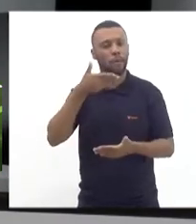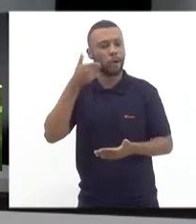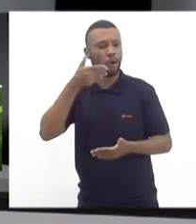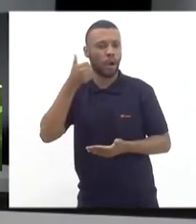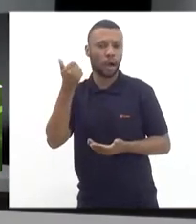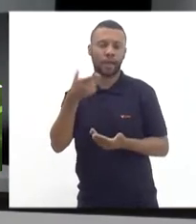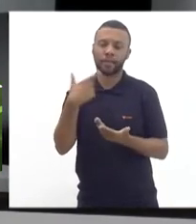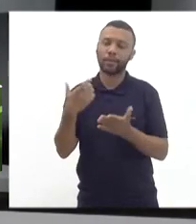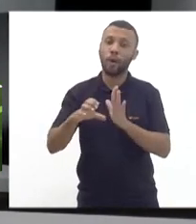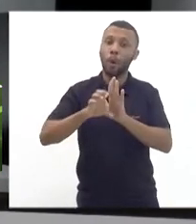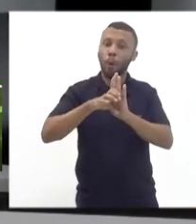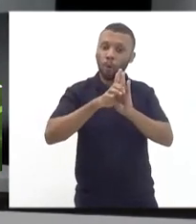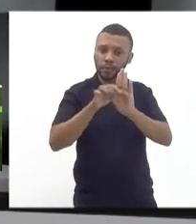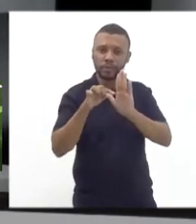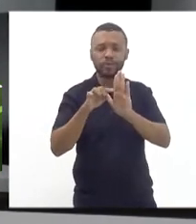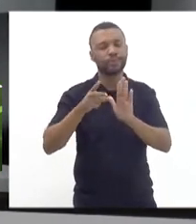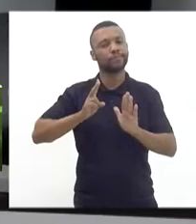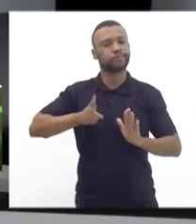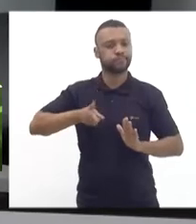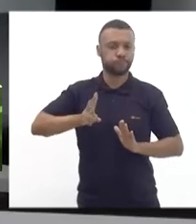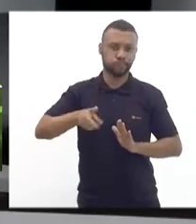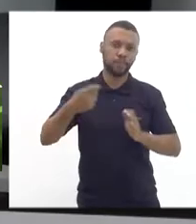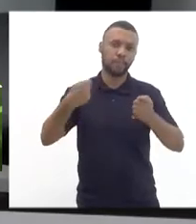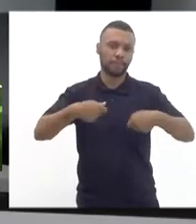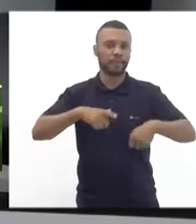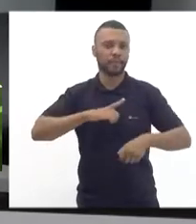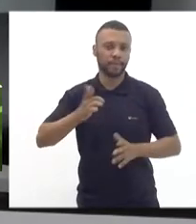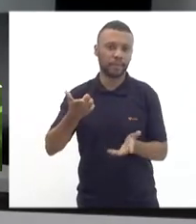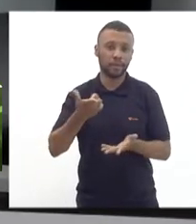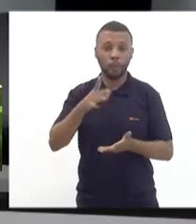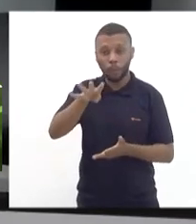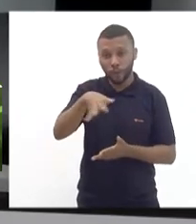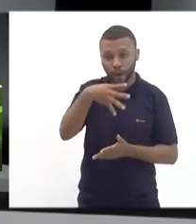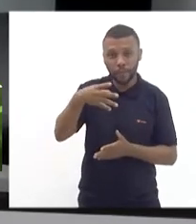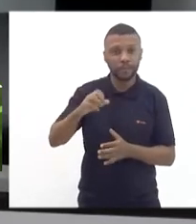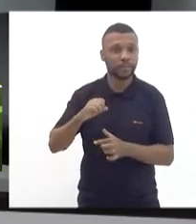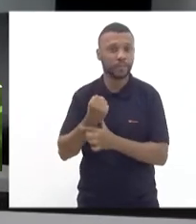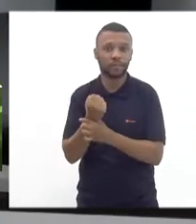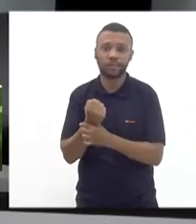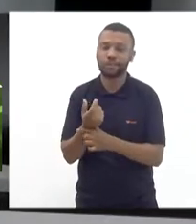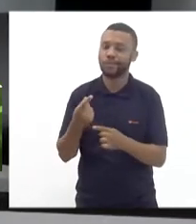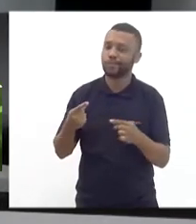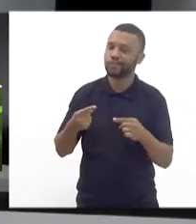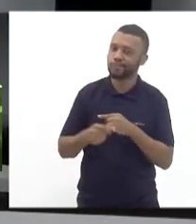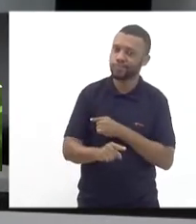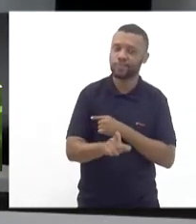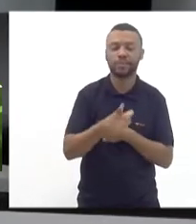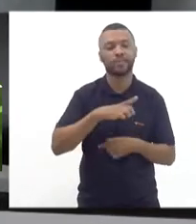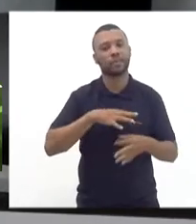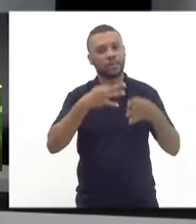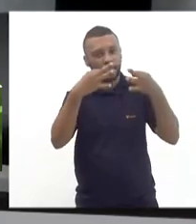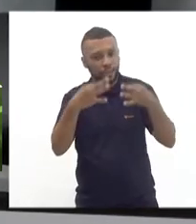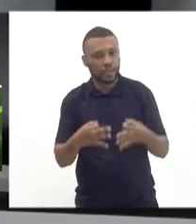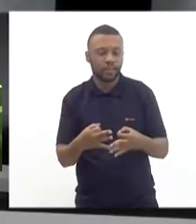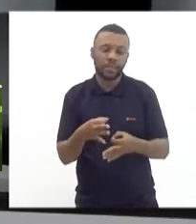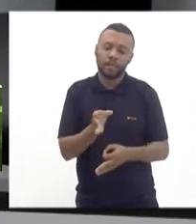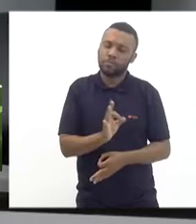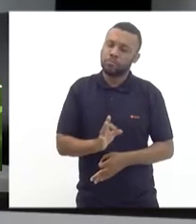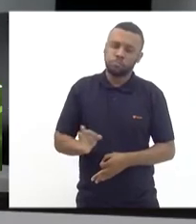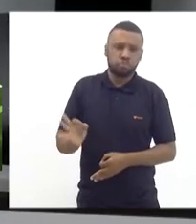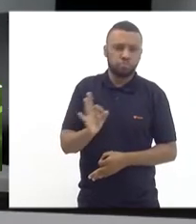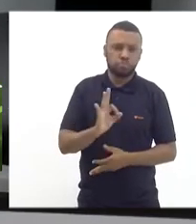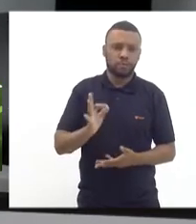ter o conceito de continuidade. Senão, o programa de integridade não vai ser efetivo. Com certeza, não vai ser.